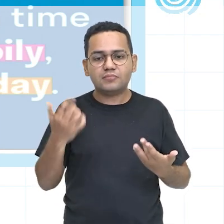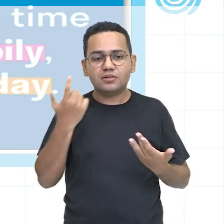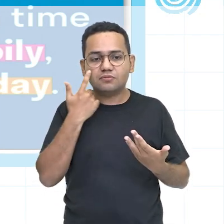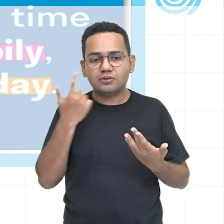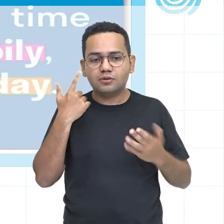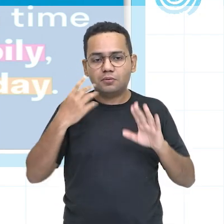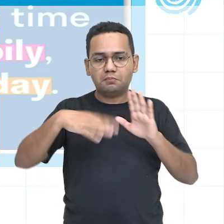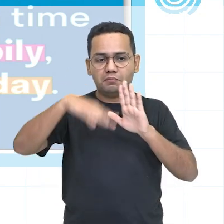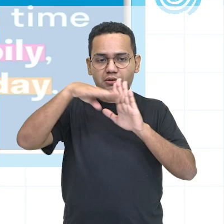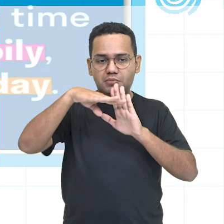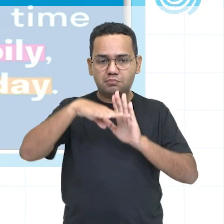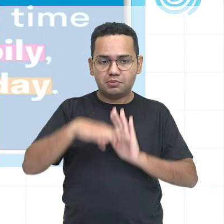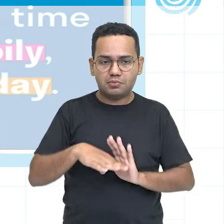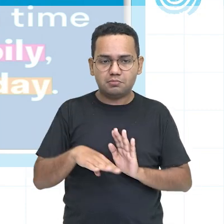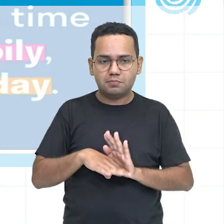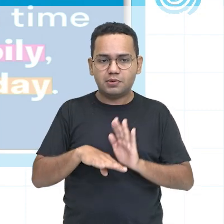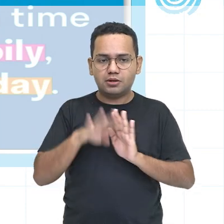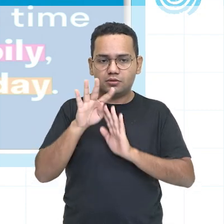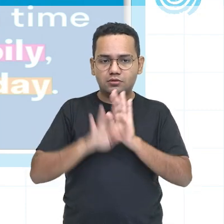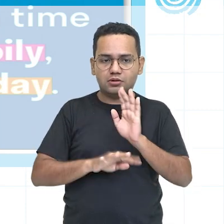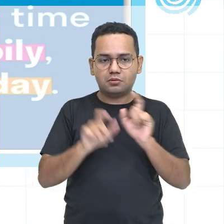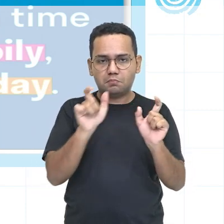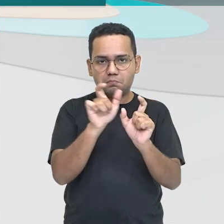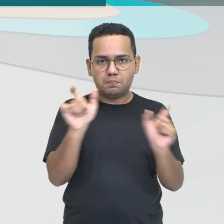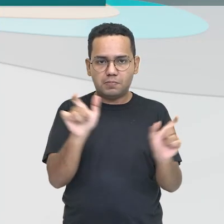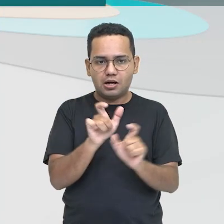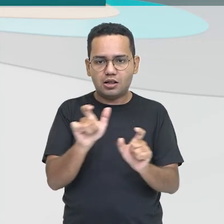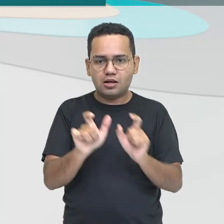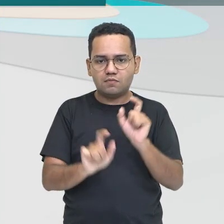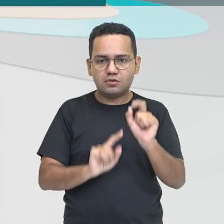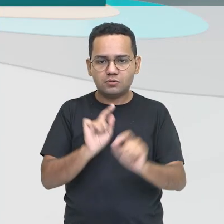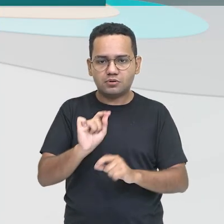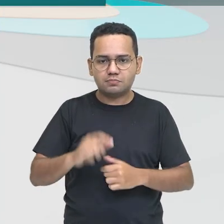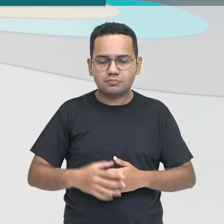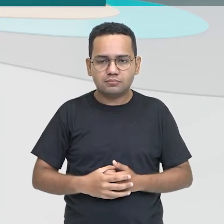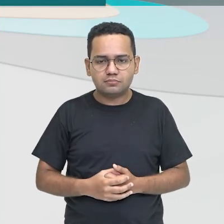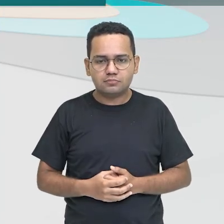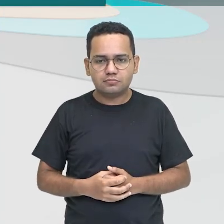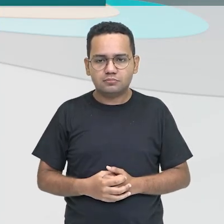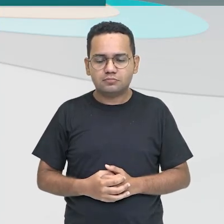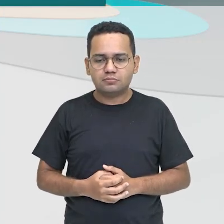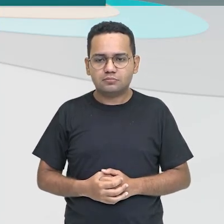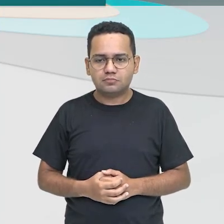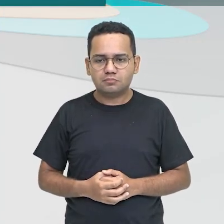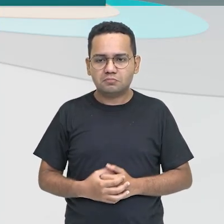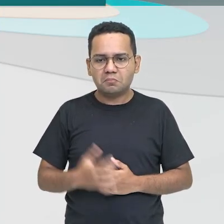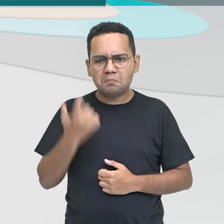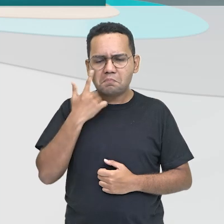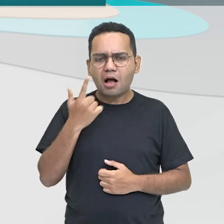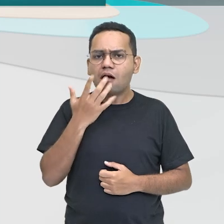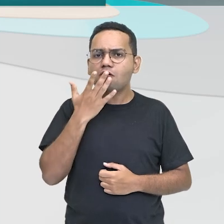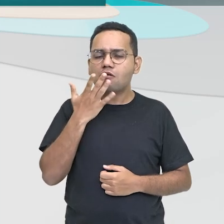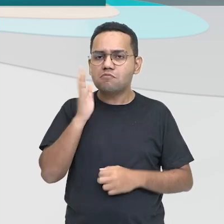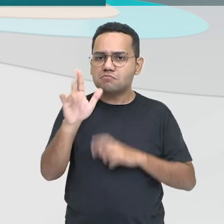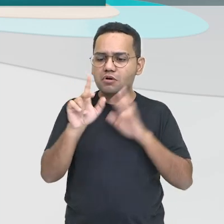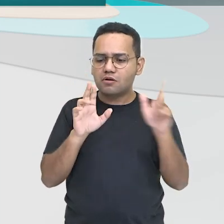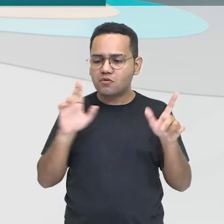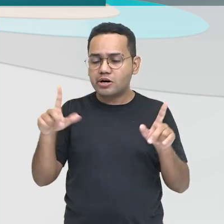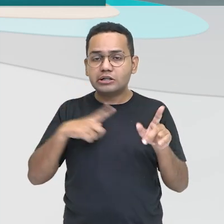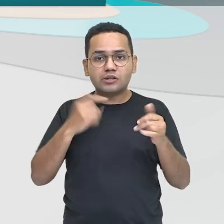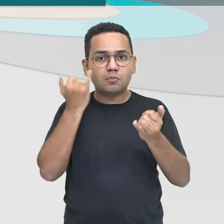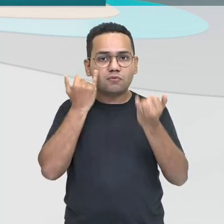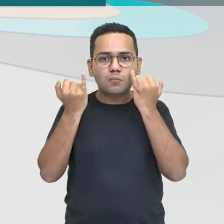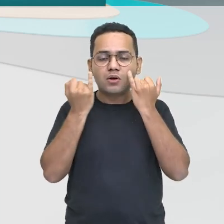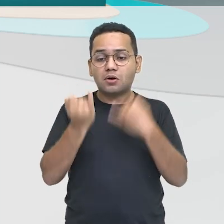de advérbios, né? Eu tenho uma lista aqui de advérbios e cada um desses advérbios eles vão apresentar uma informação